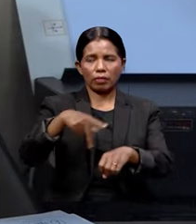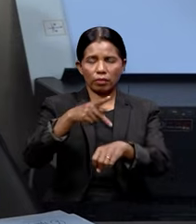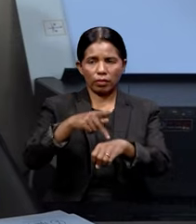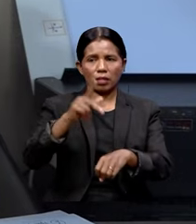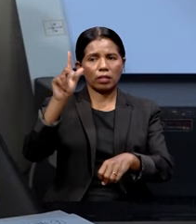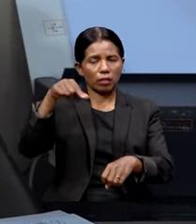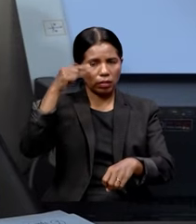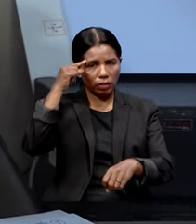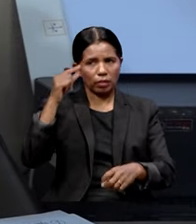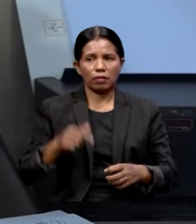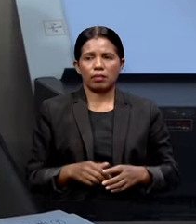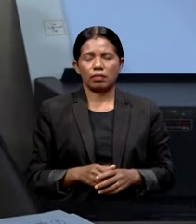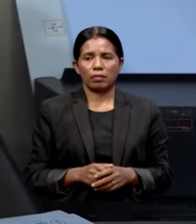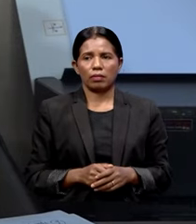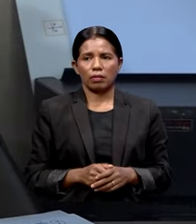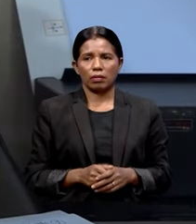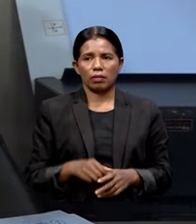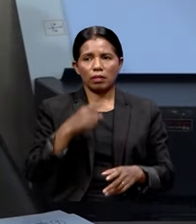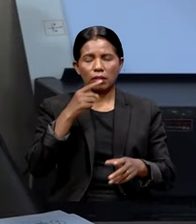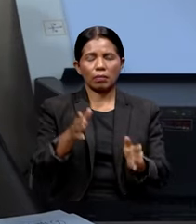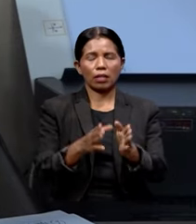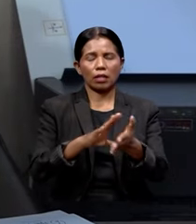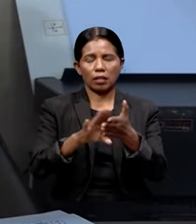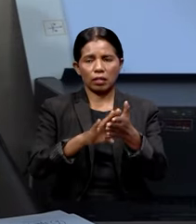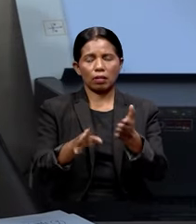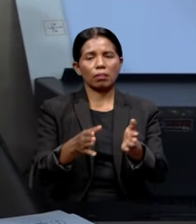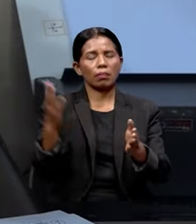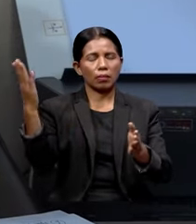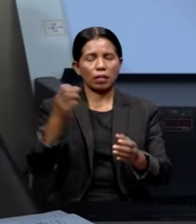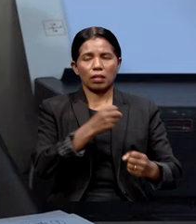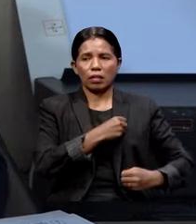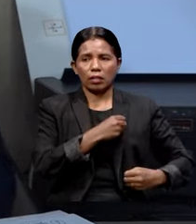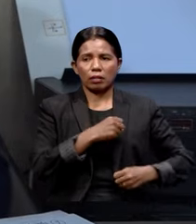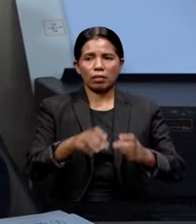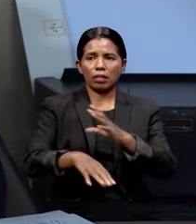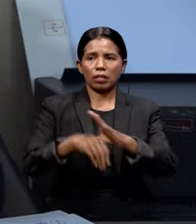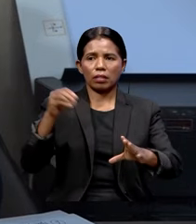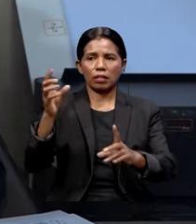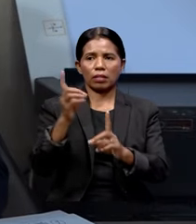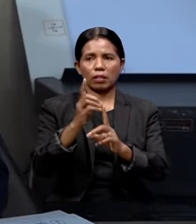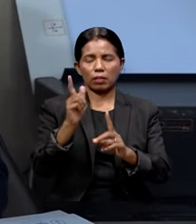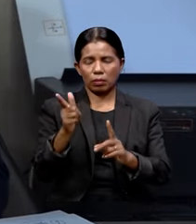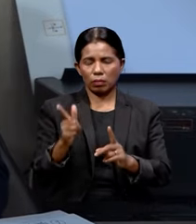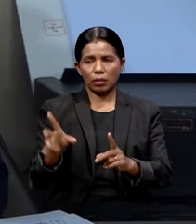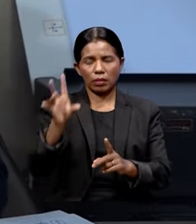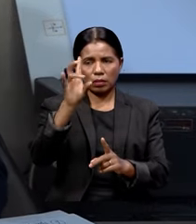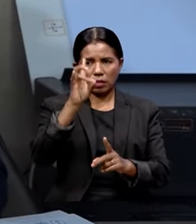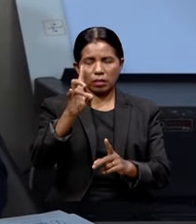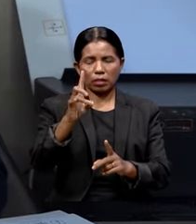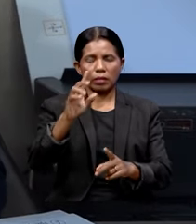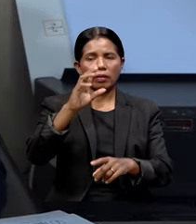governo, haruka pedido a Interpol, o dia 27 de